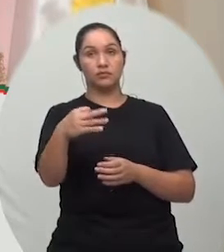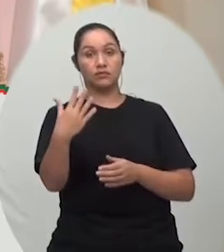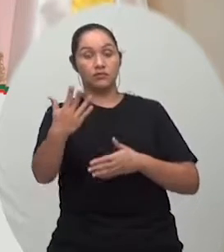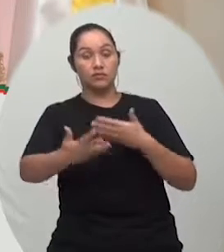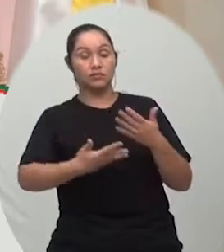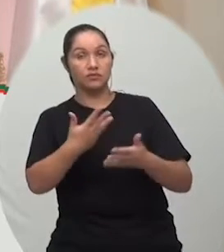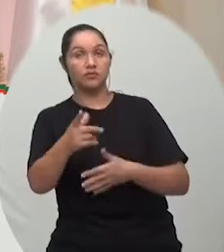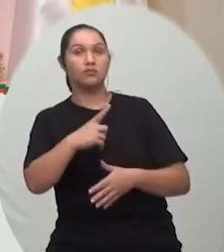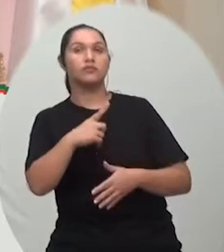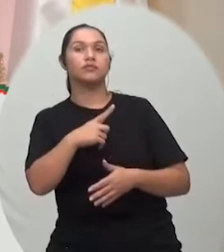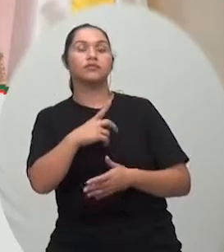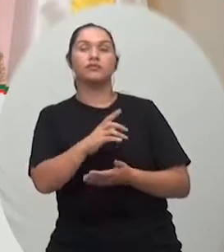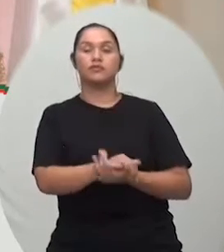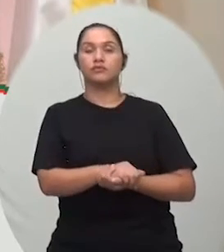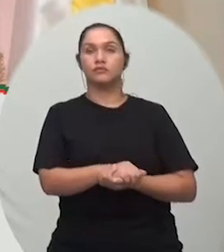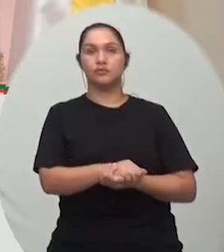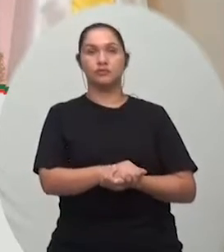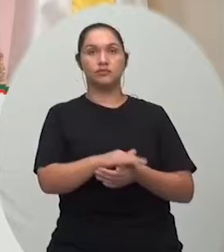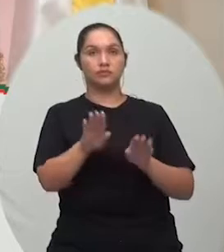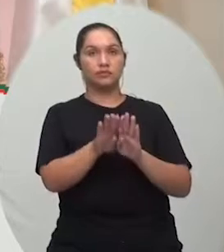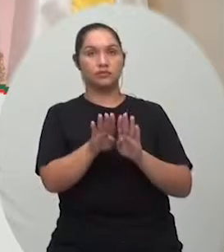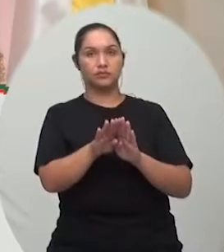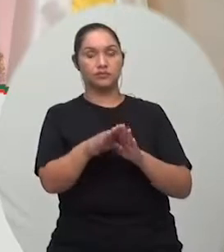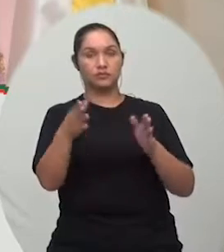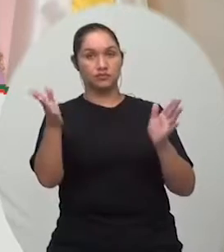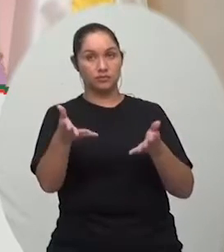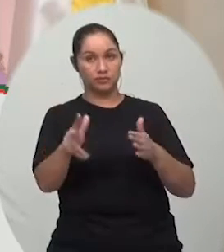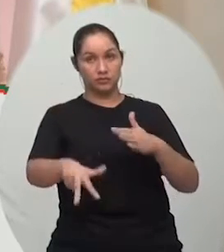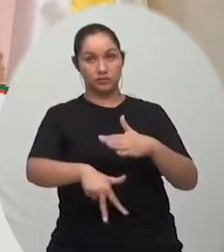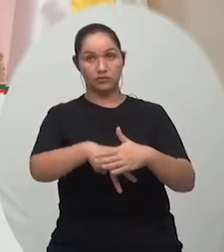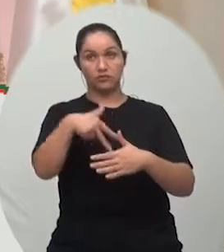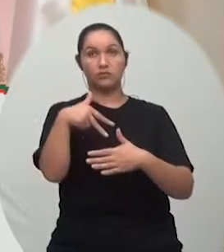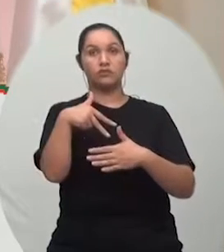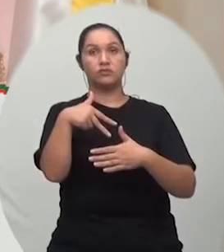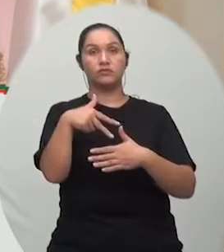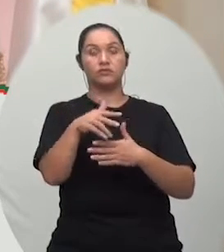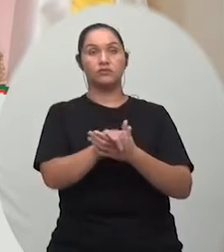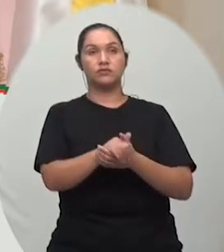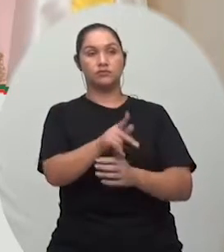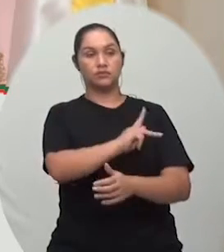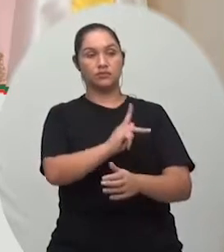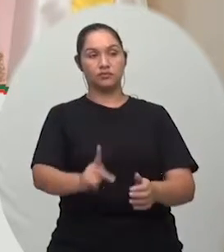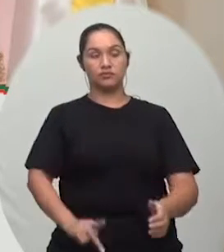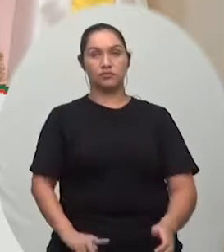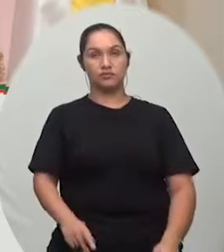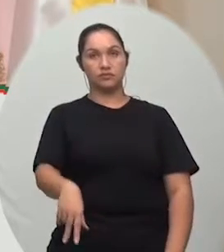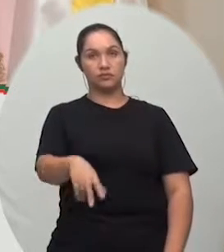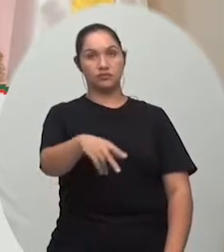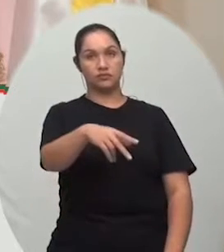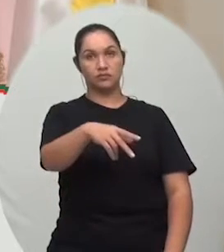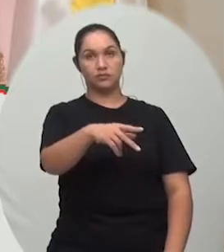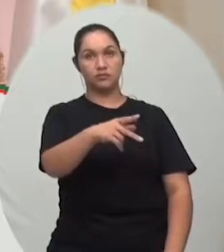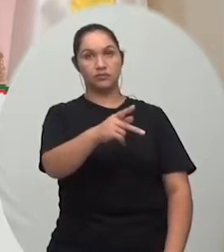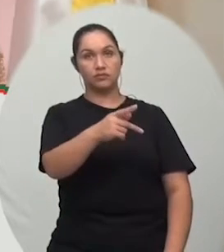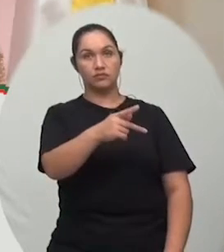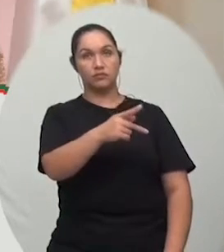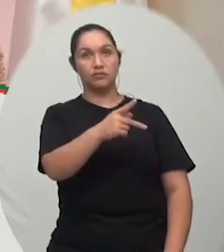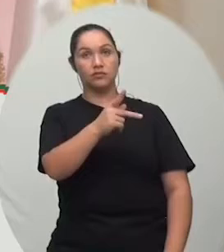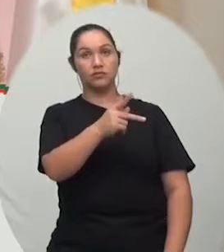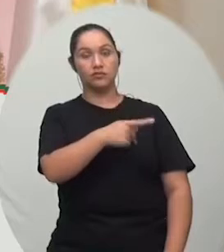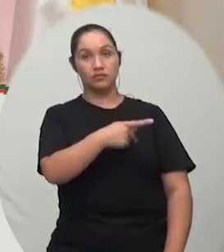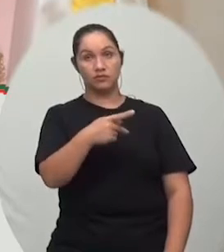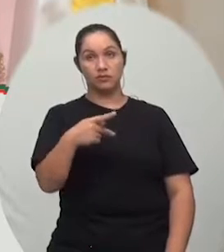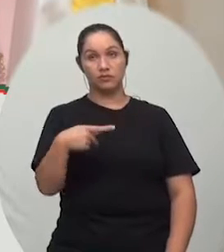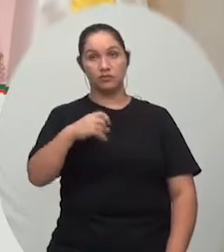desde a promulgação da lei. E agora o que me traz aqui, presidente e pastor Jair, é a automatização do boletim